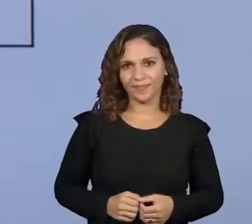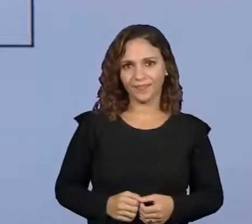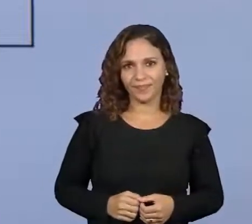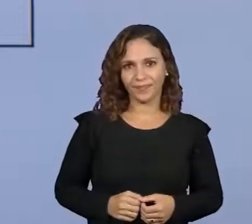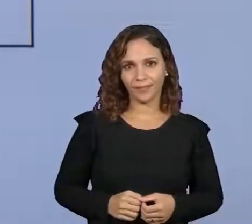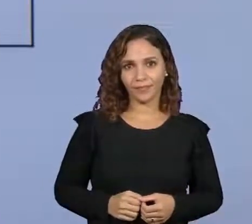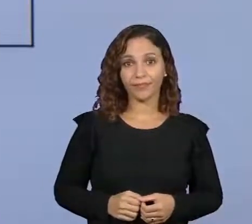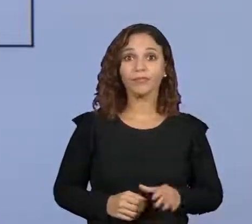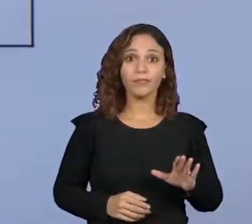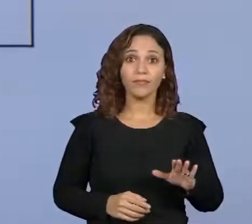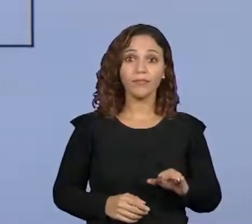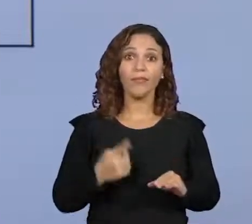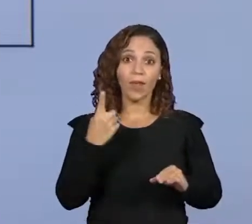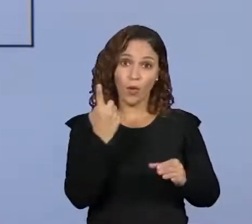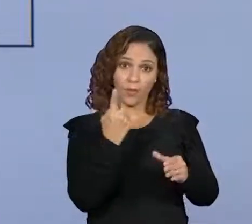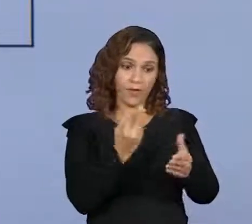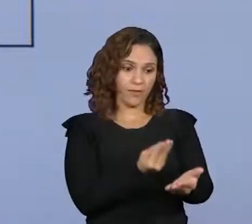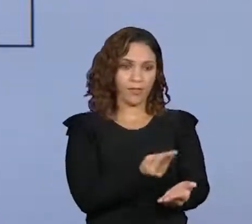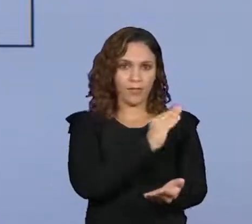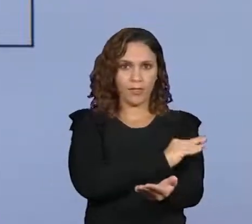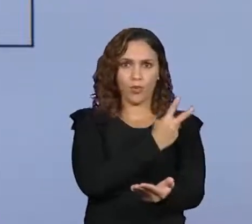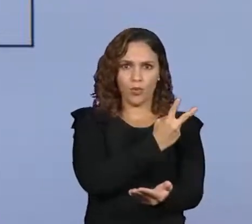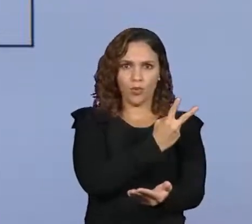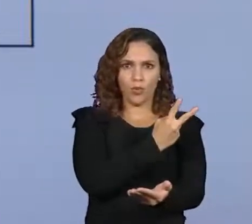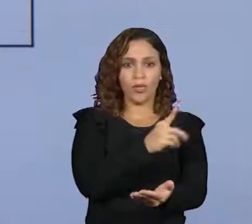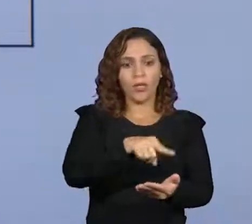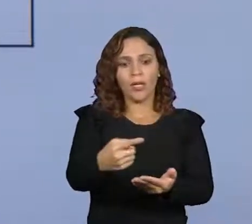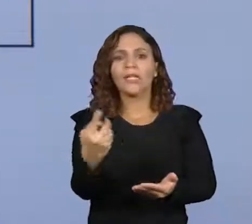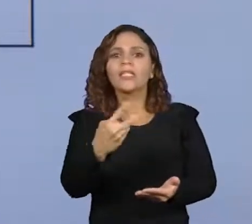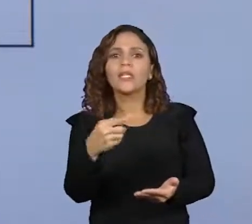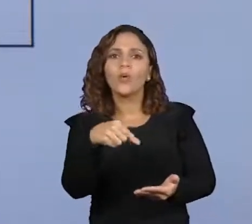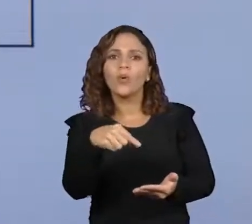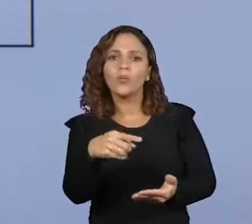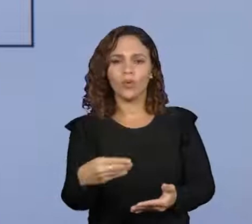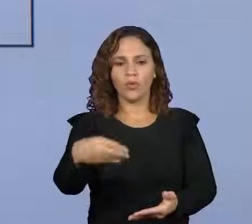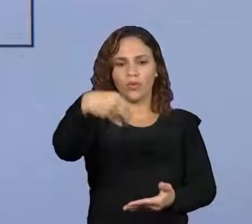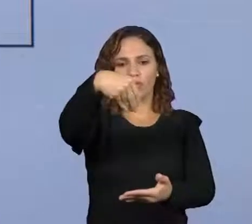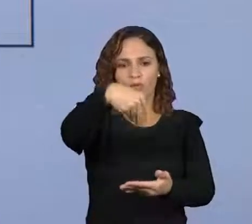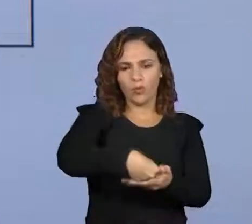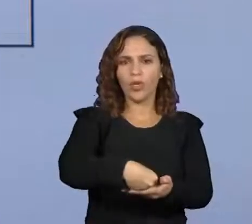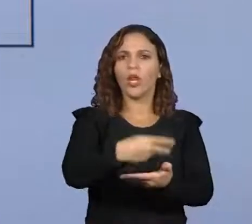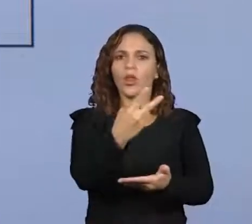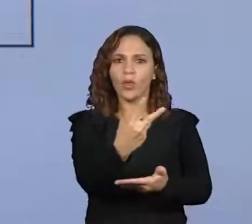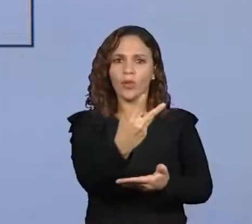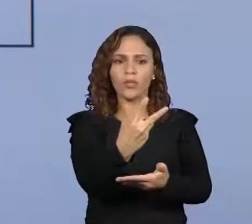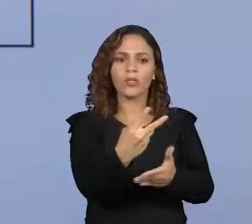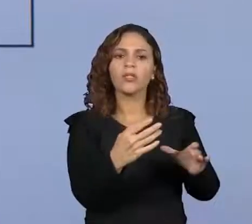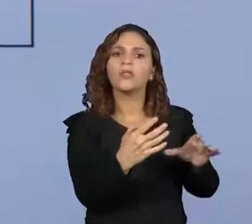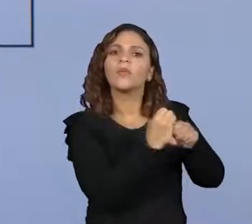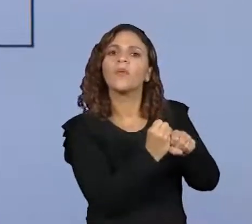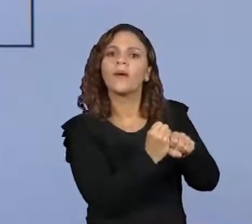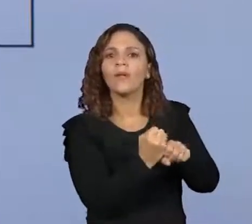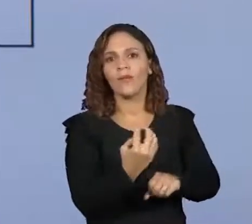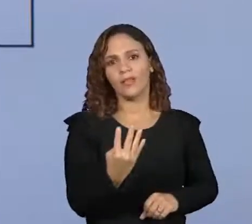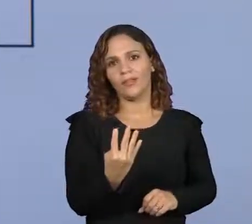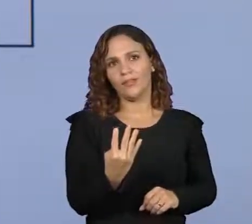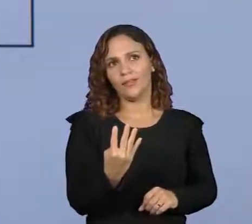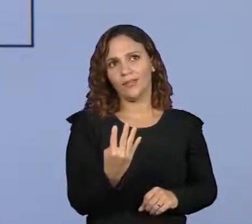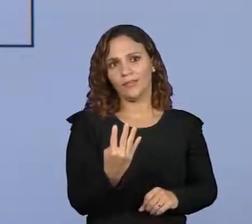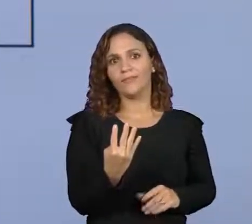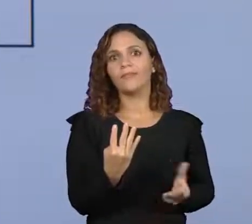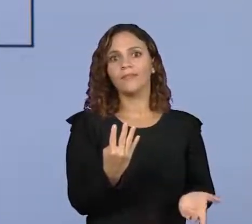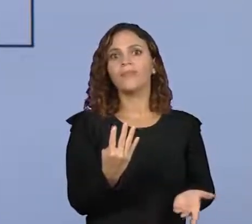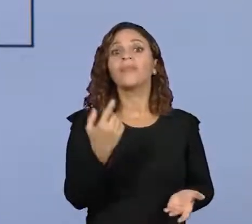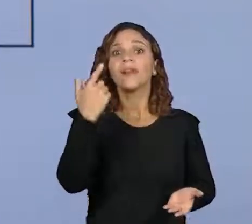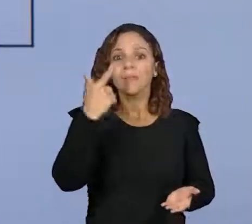Se ela juntar o primeiro com o segundo plástico, ela vai ter 4 papéis de carta. Mais um